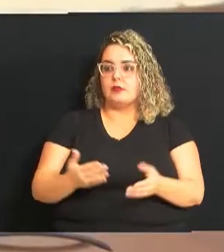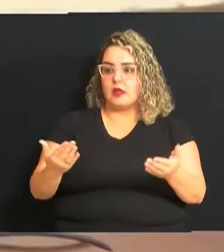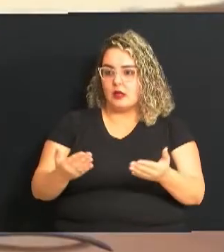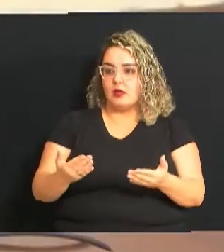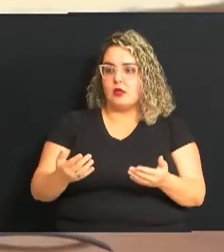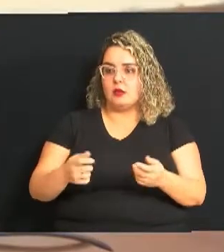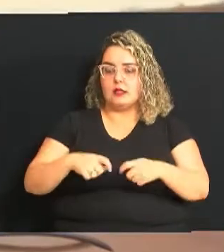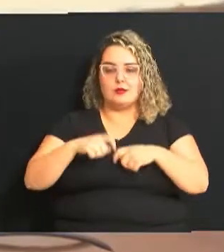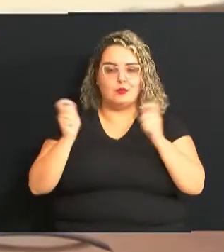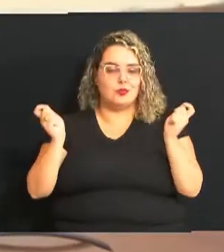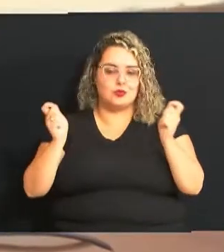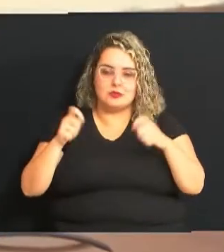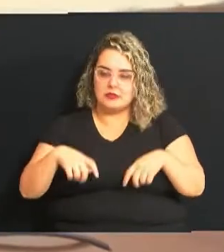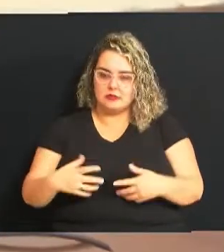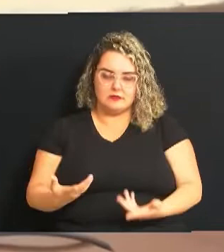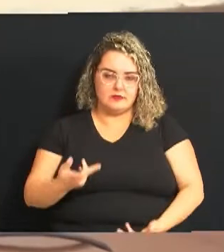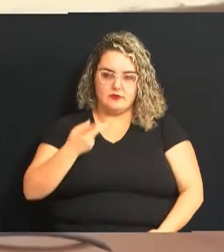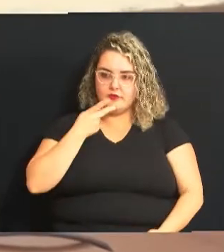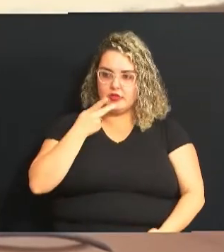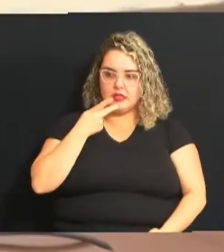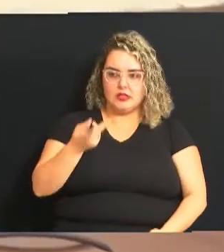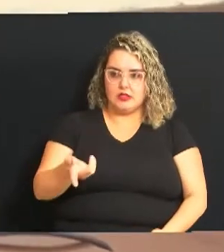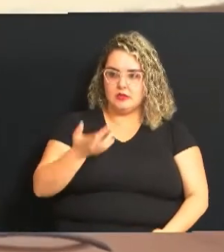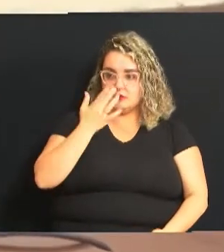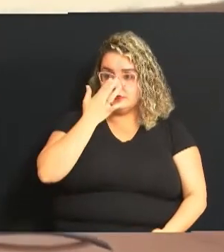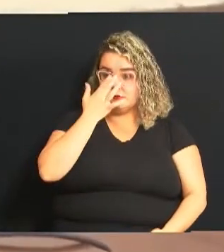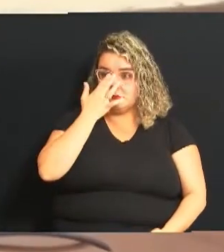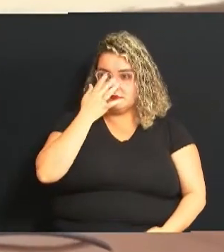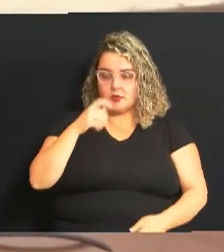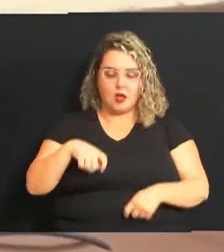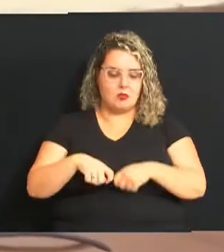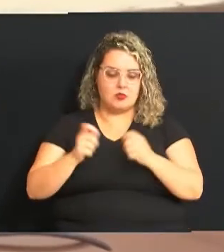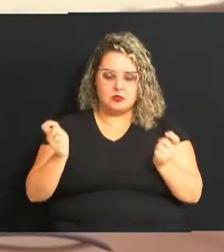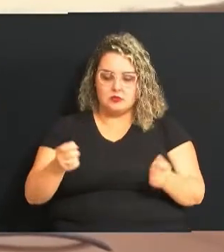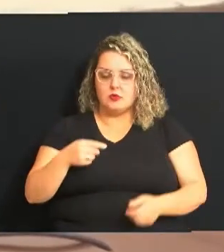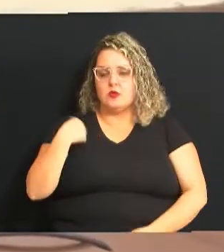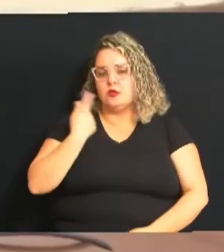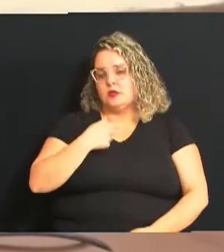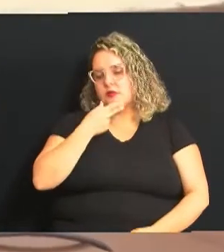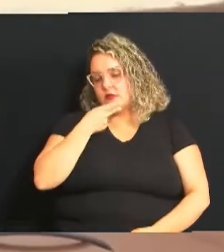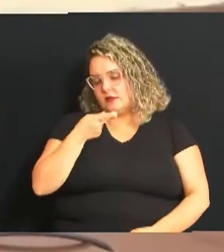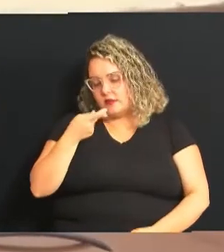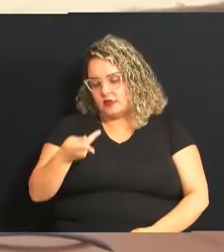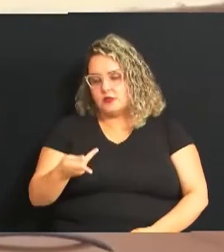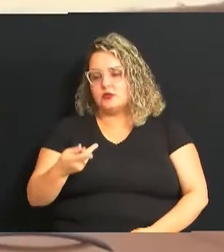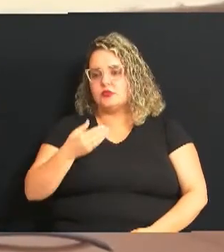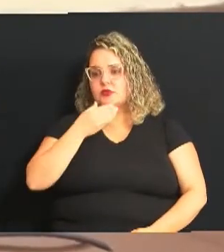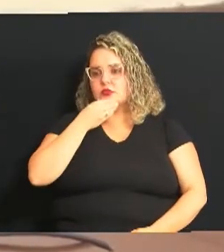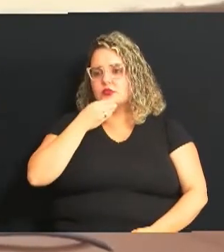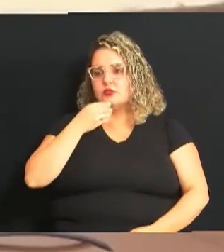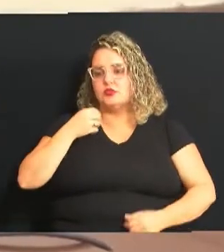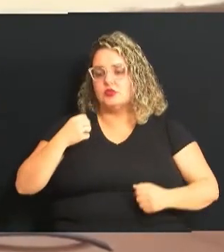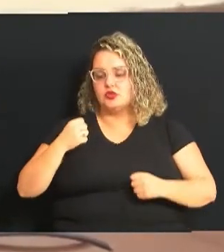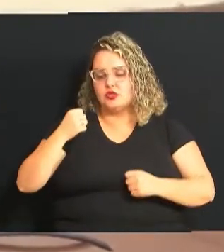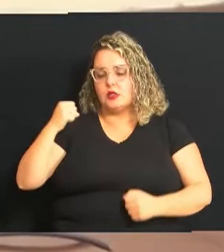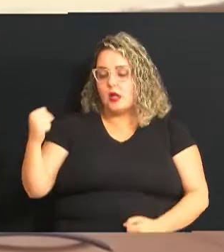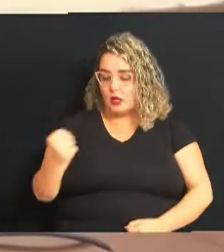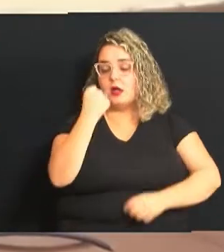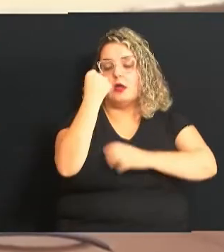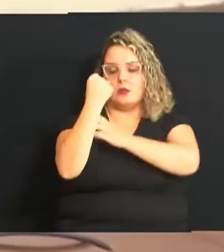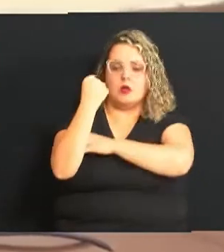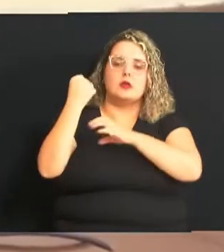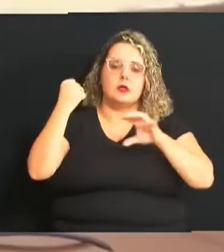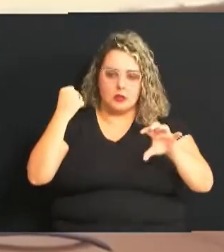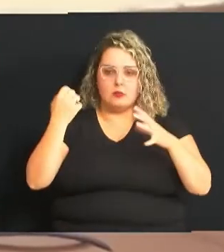falar, claro, a gente está falando da questão de empoderamento, de revisitar aí uma série